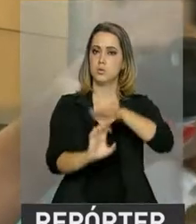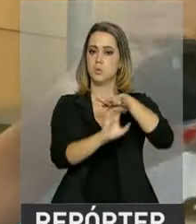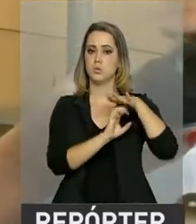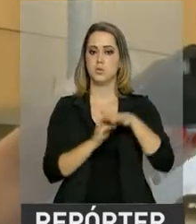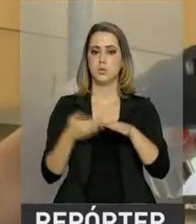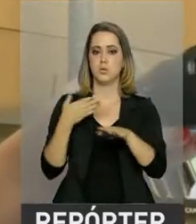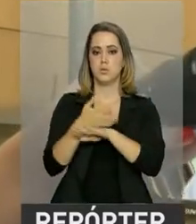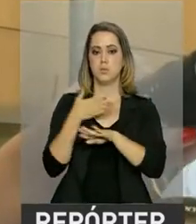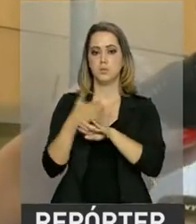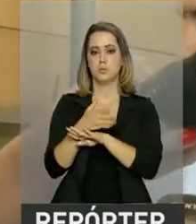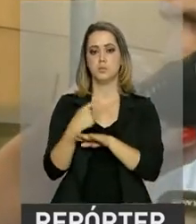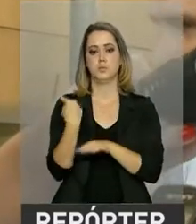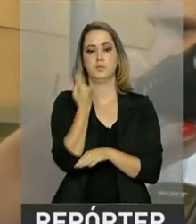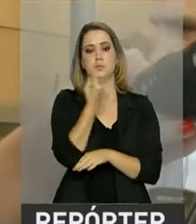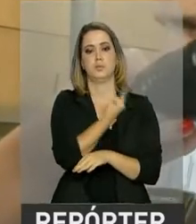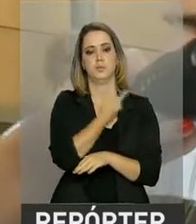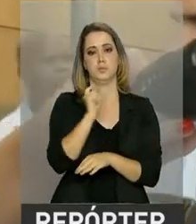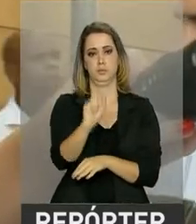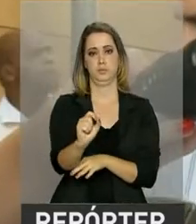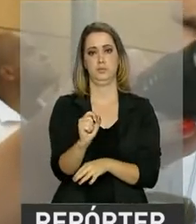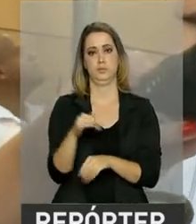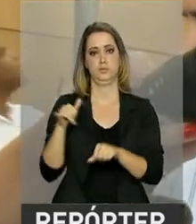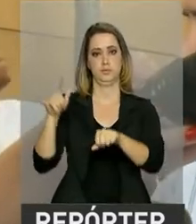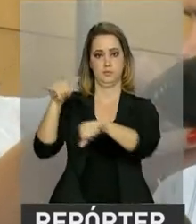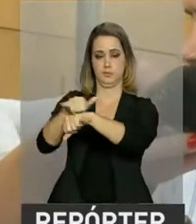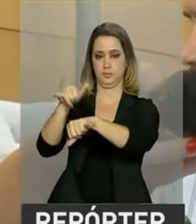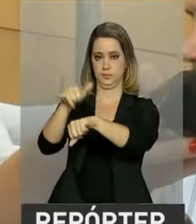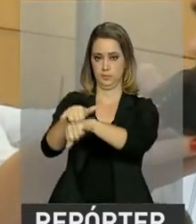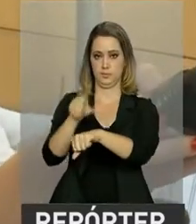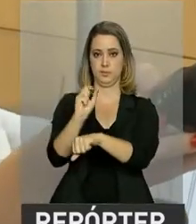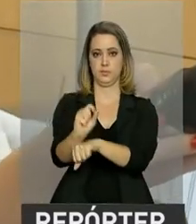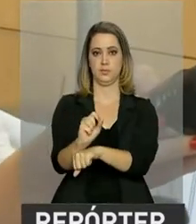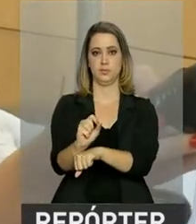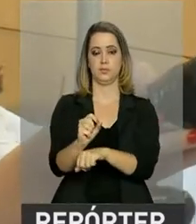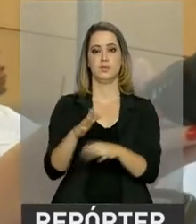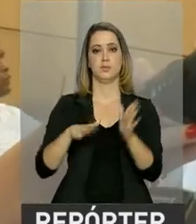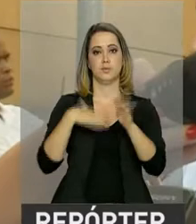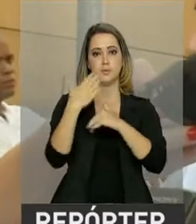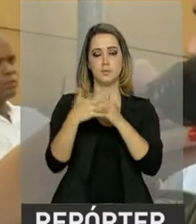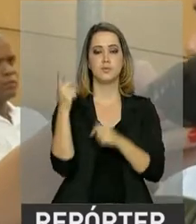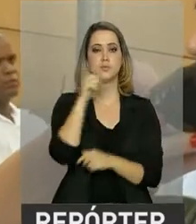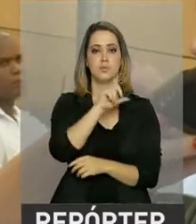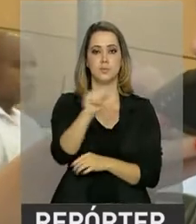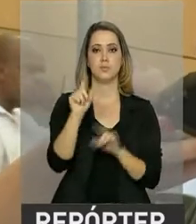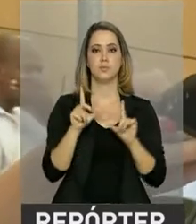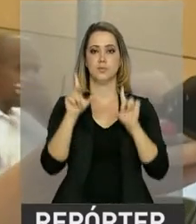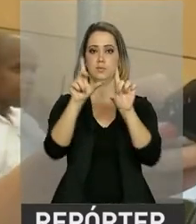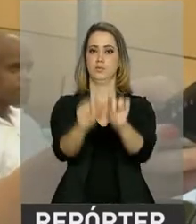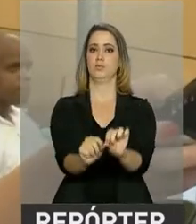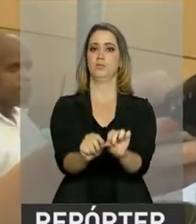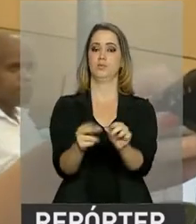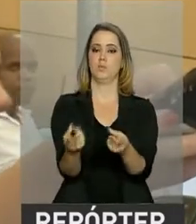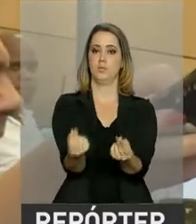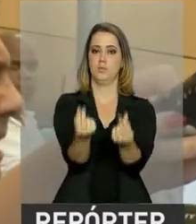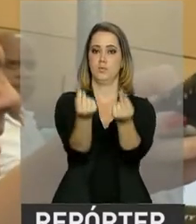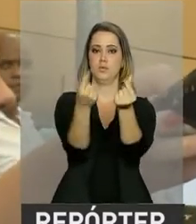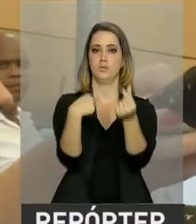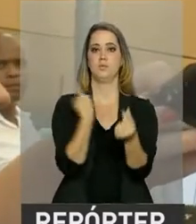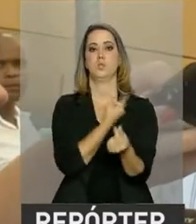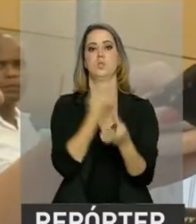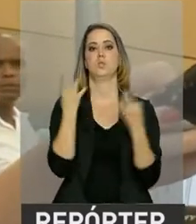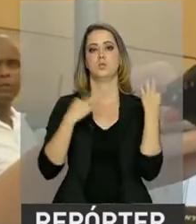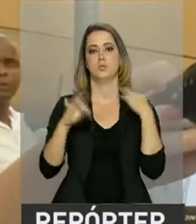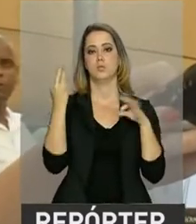o nosso país para que a gente tenha aqui mais rotas, o aumento da competitividade e, consequentemente, a diminuição do preço para que a gente tenha mais